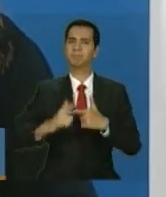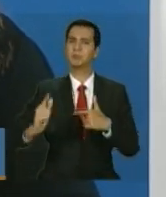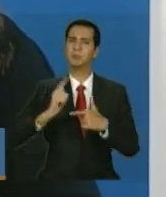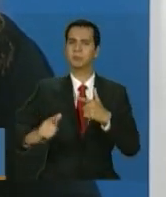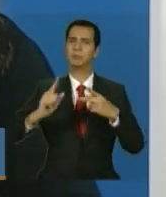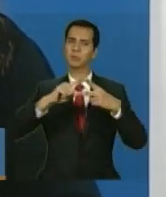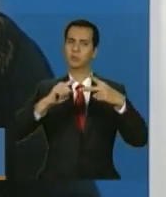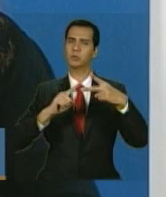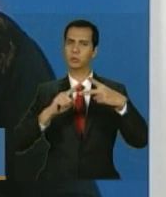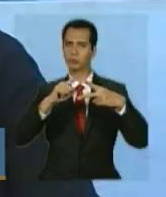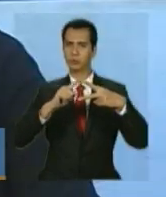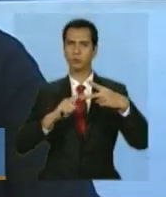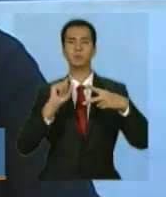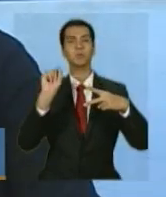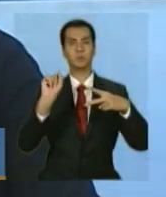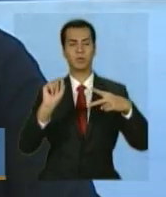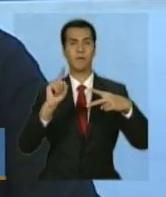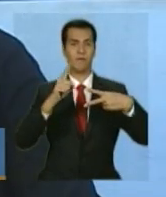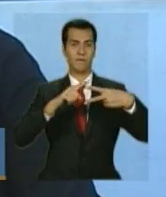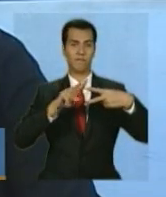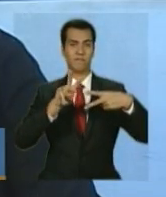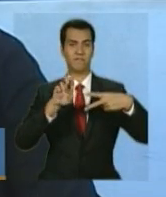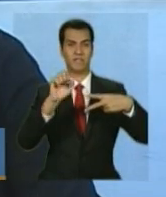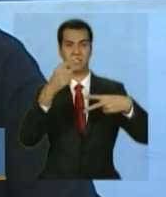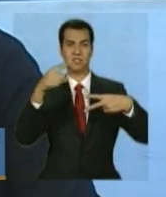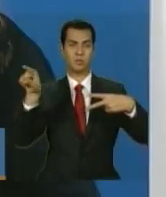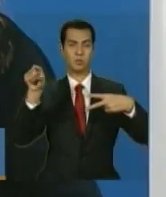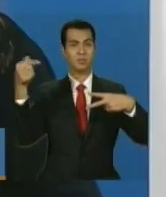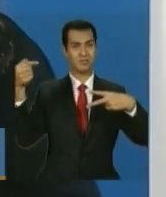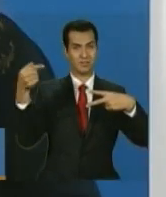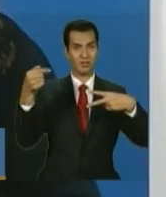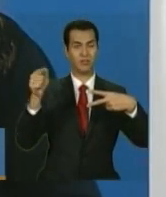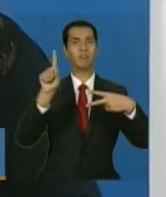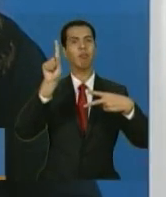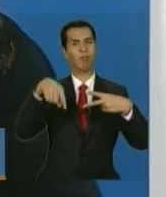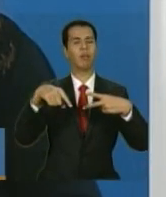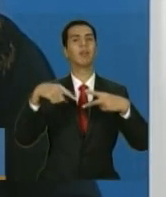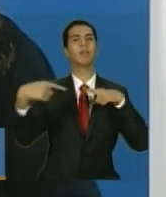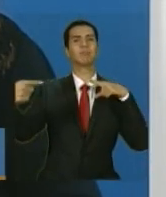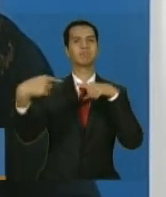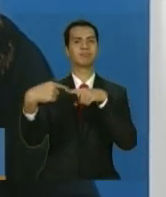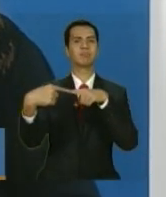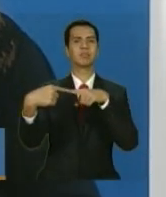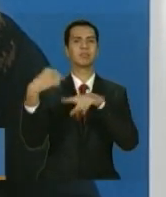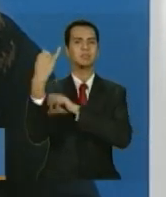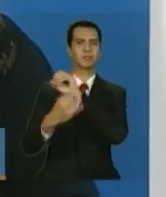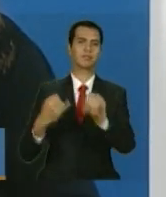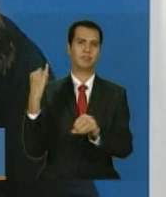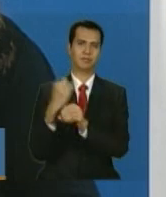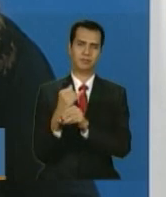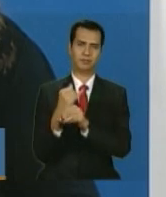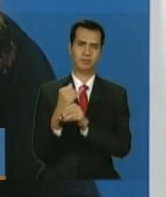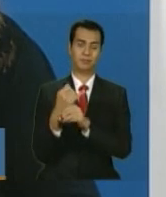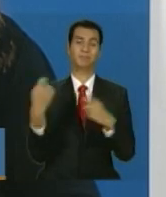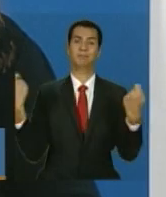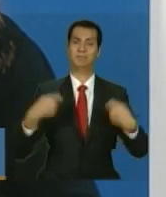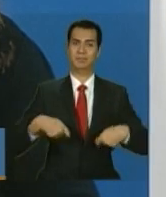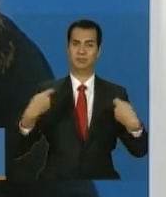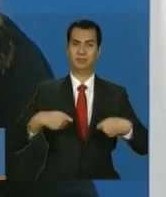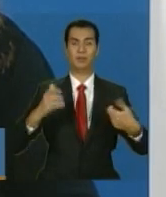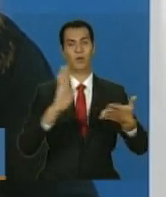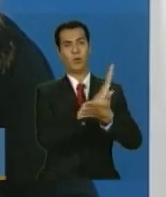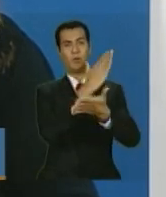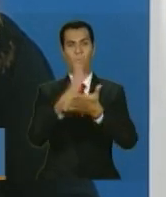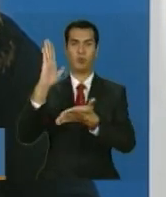fato da versão 7 ser online. Isso requer que o município tenha uma infraestrutura de conectividade. Bem, alguns municípios